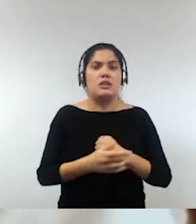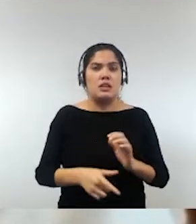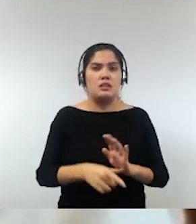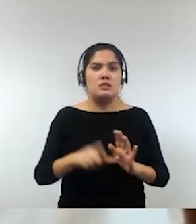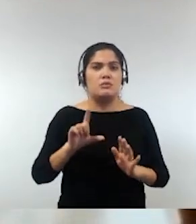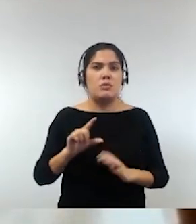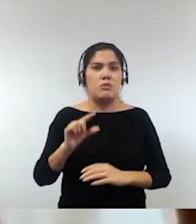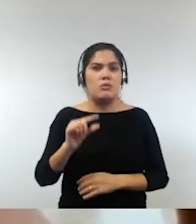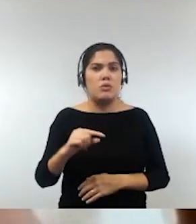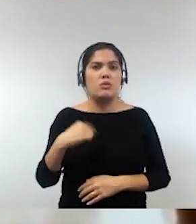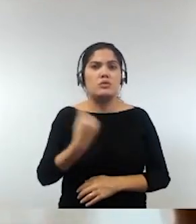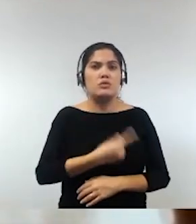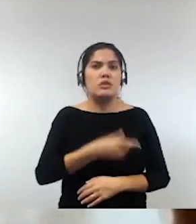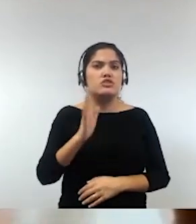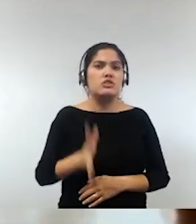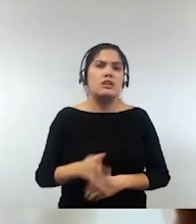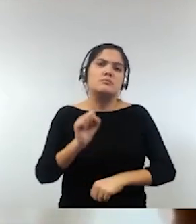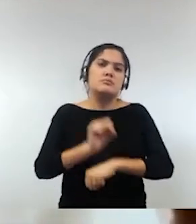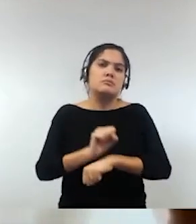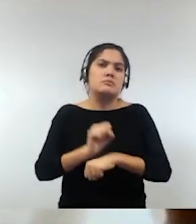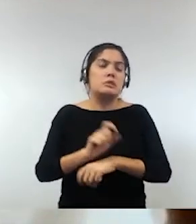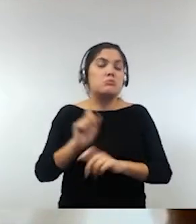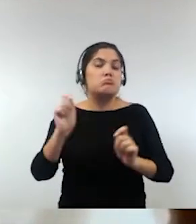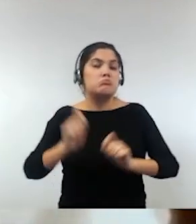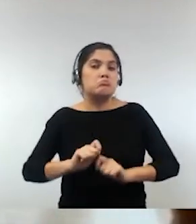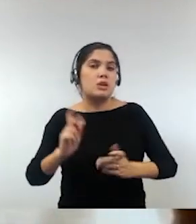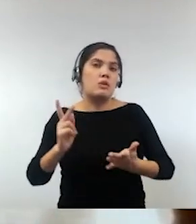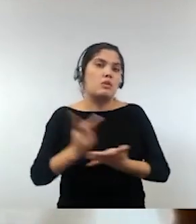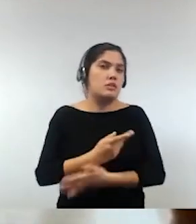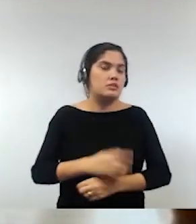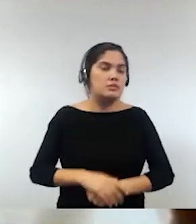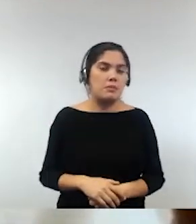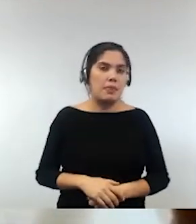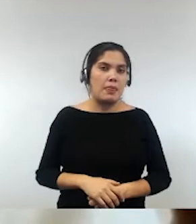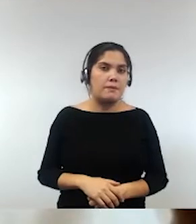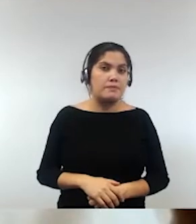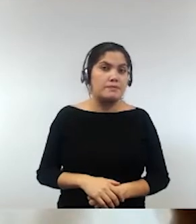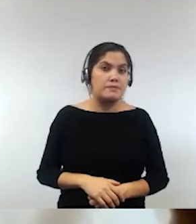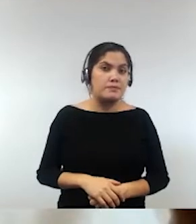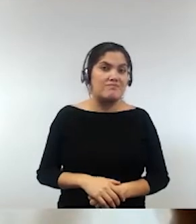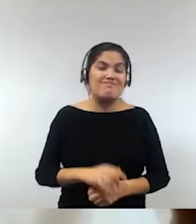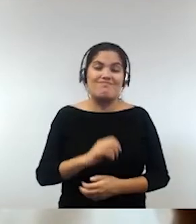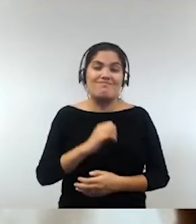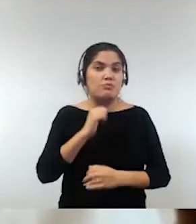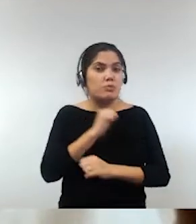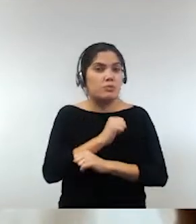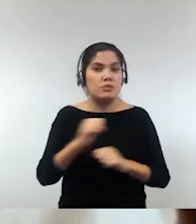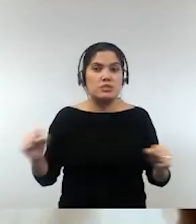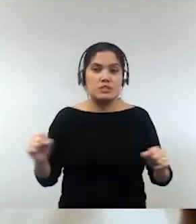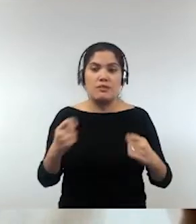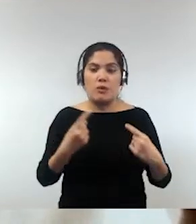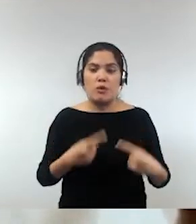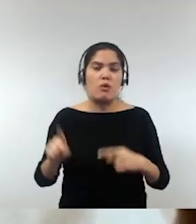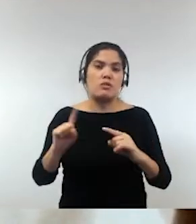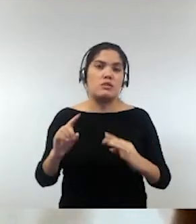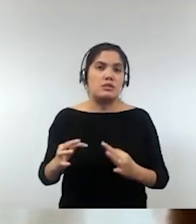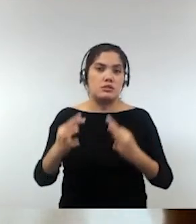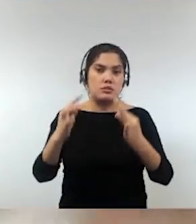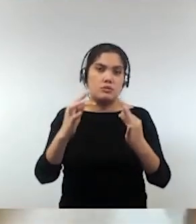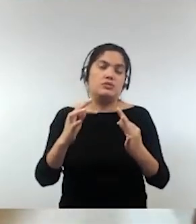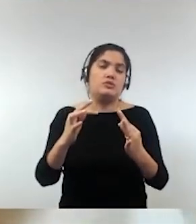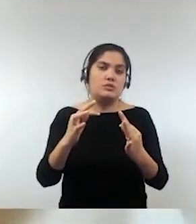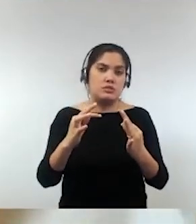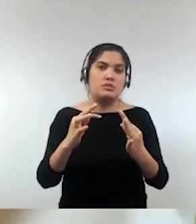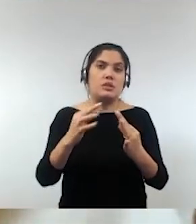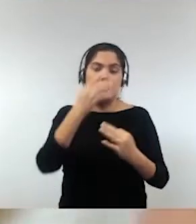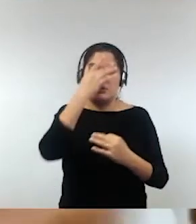pouco o que nós já esperávamos que pudesse acontecer. Não há como lutar contra a tecnologia. E quem